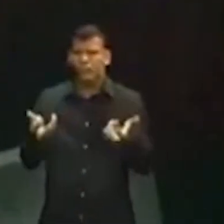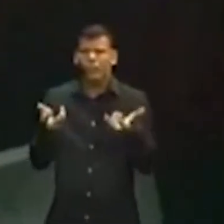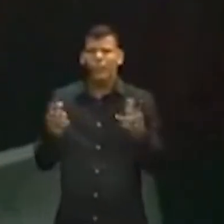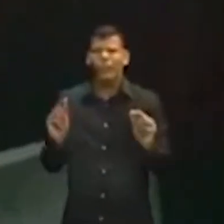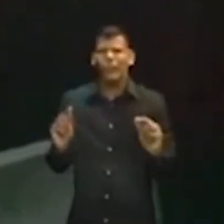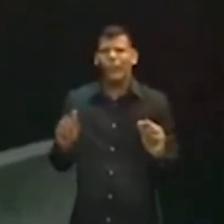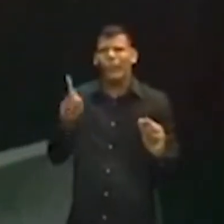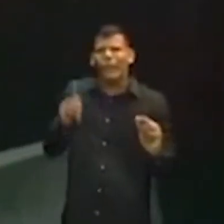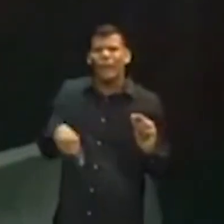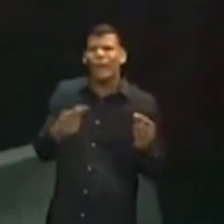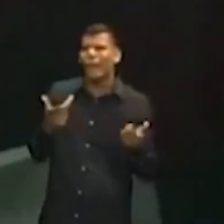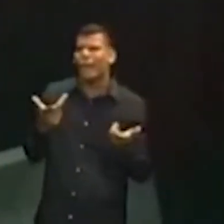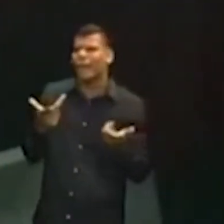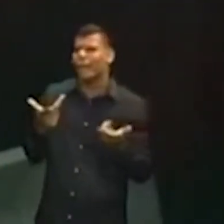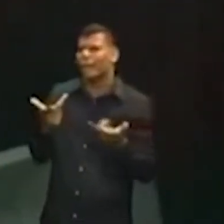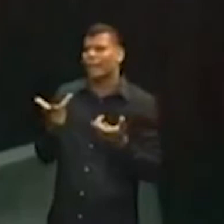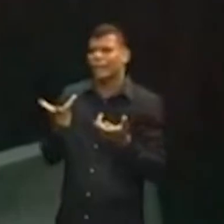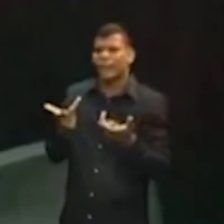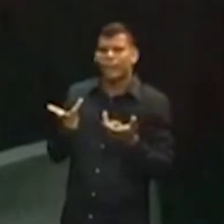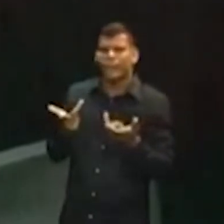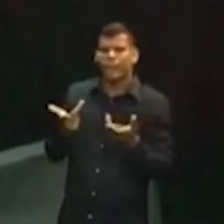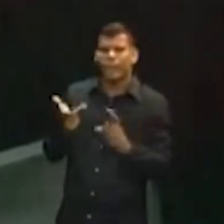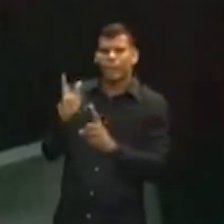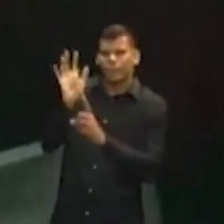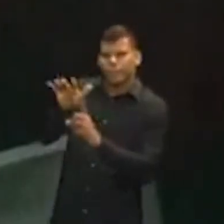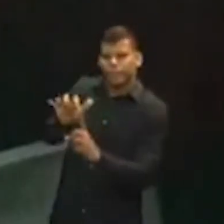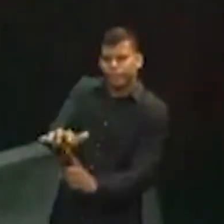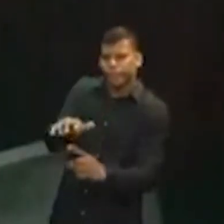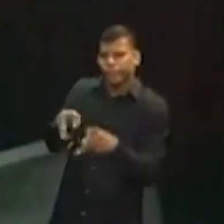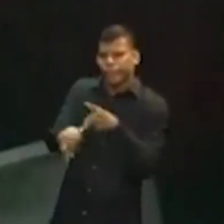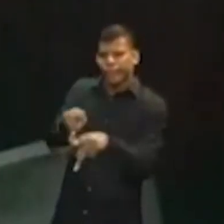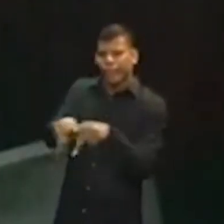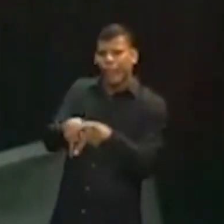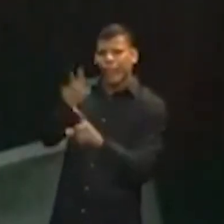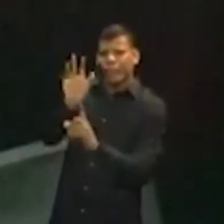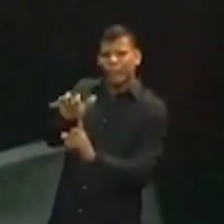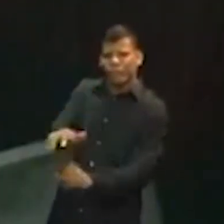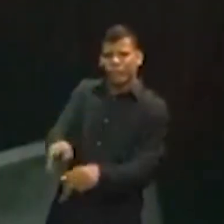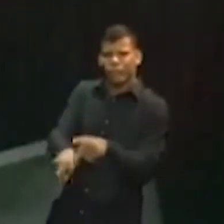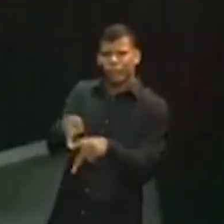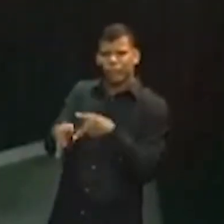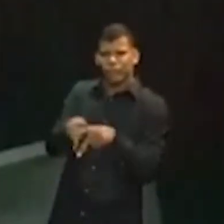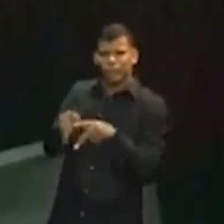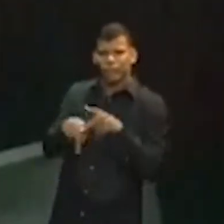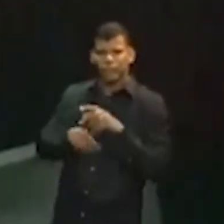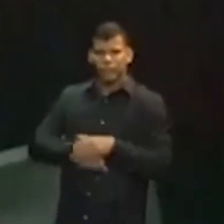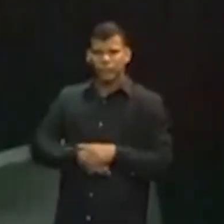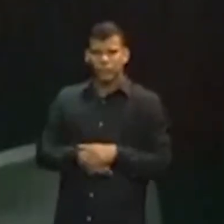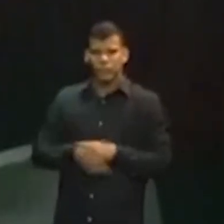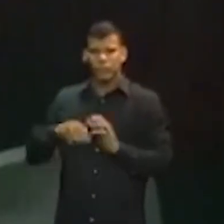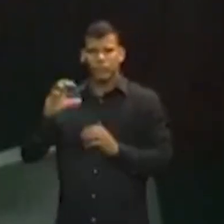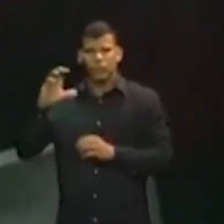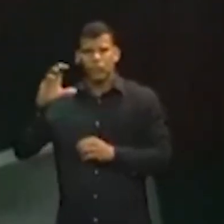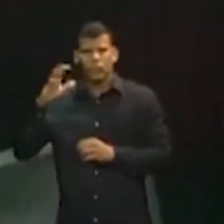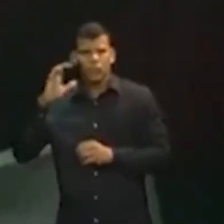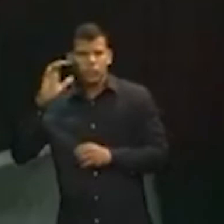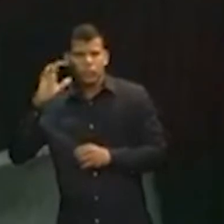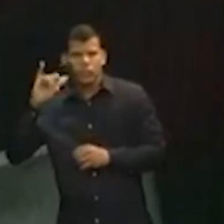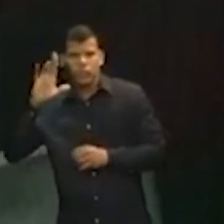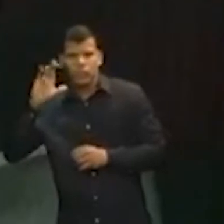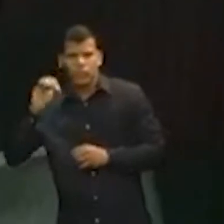querendo convencer a população, como a imprensa nacional, né? Cid e Ciro Ferreira